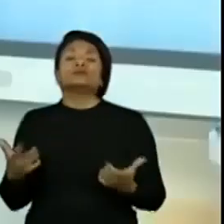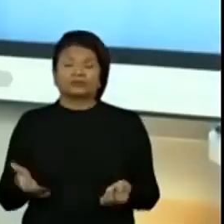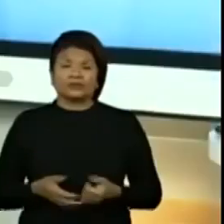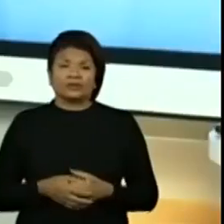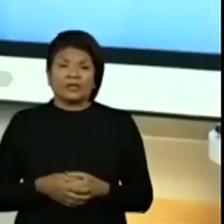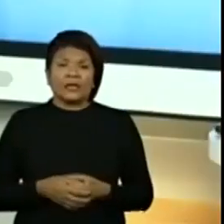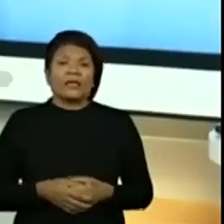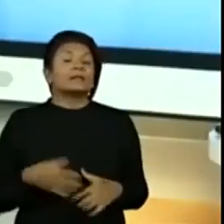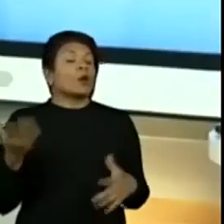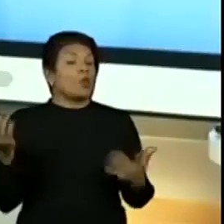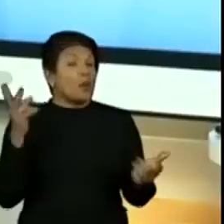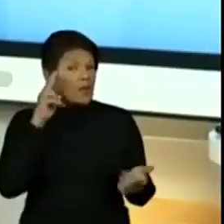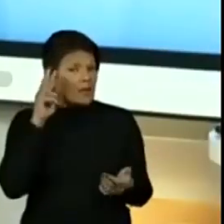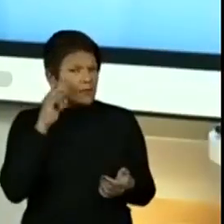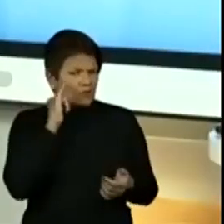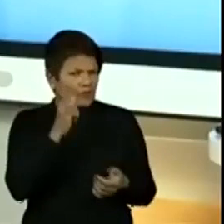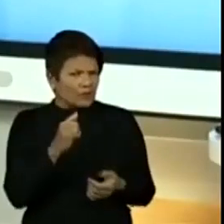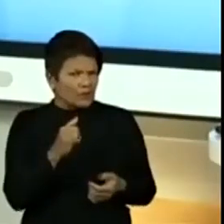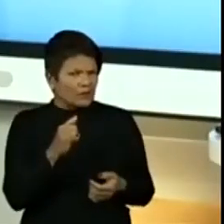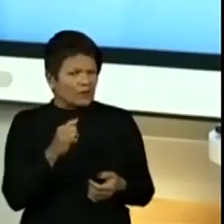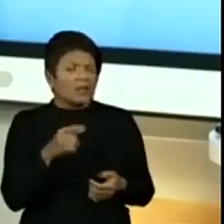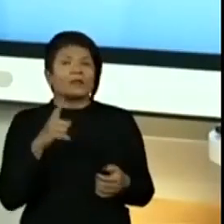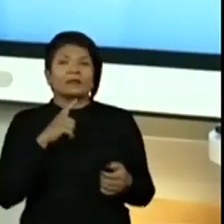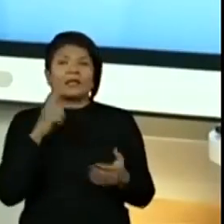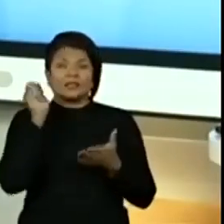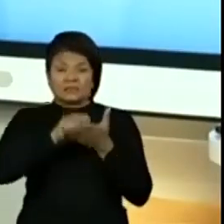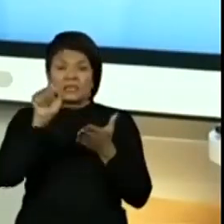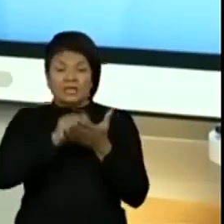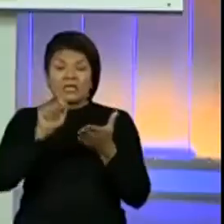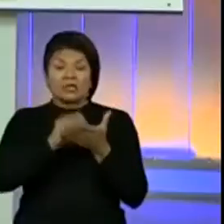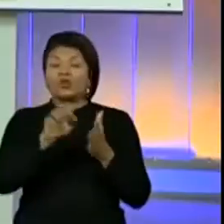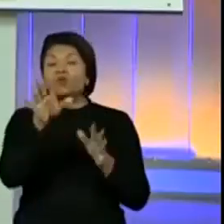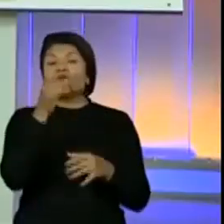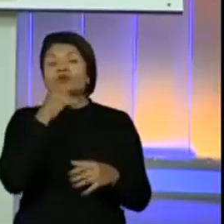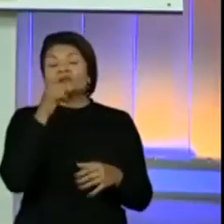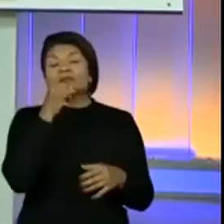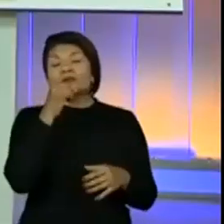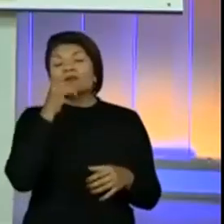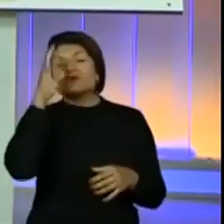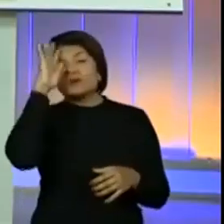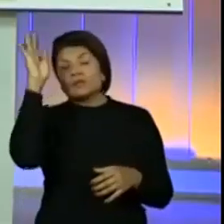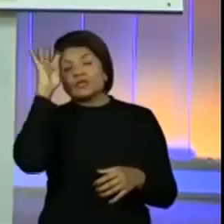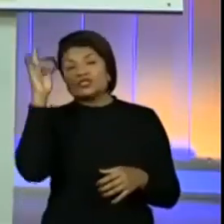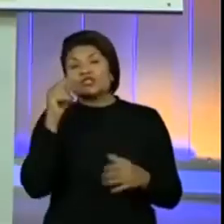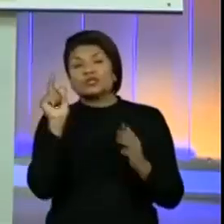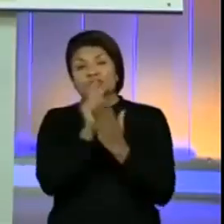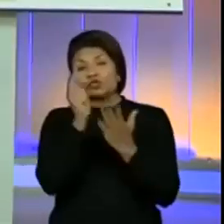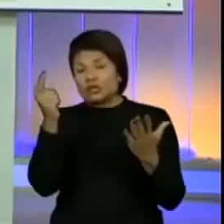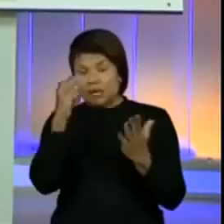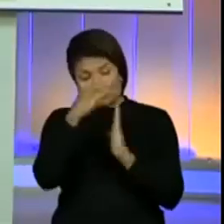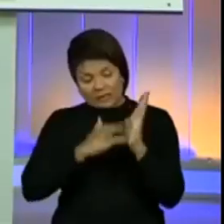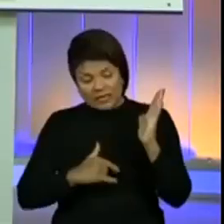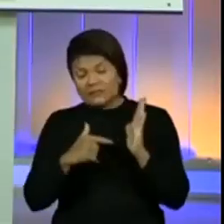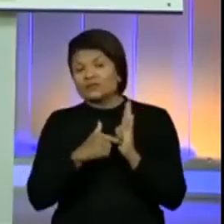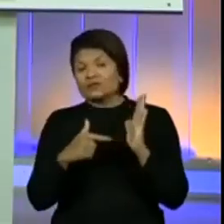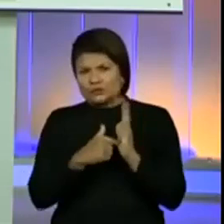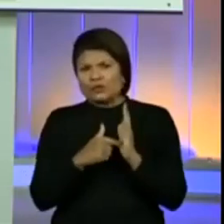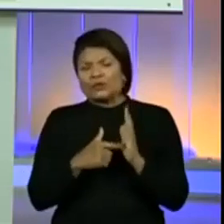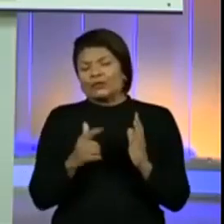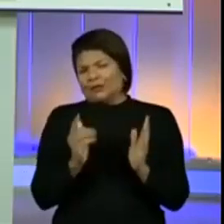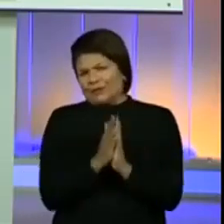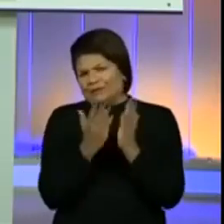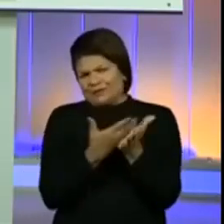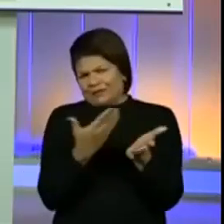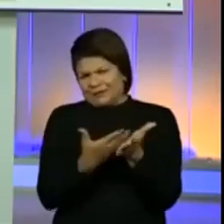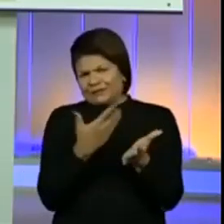que determinados textos vêm por escrito? Por exemplo, imaginem num texto de jornal, de revista, né?